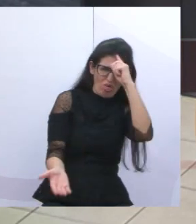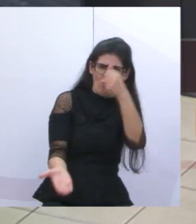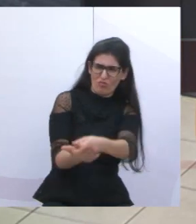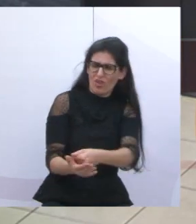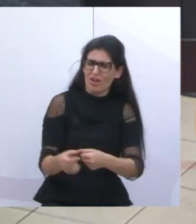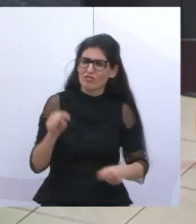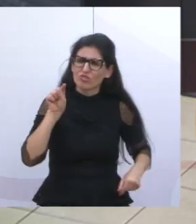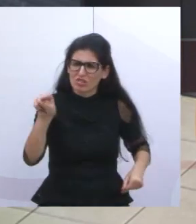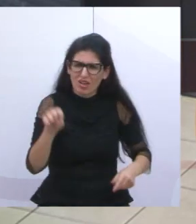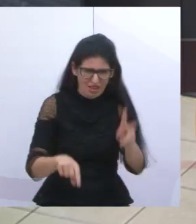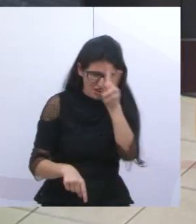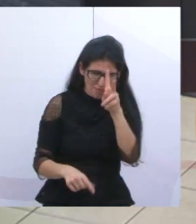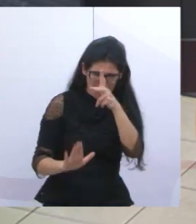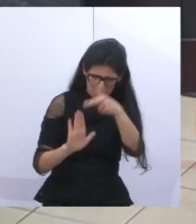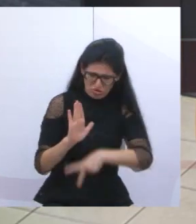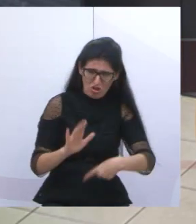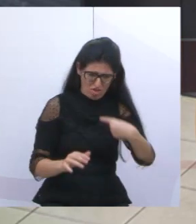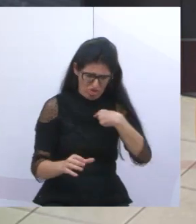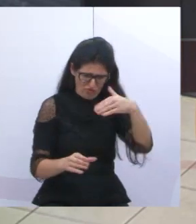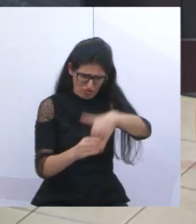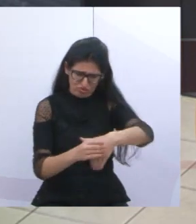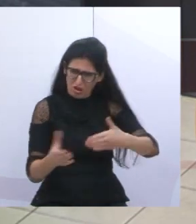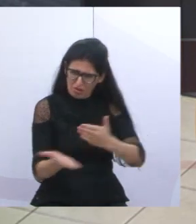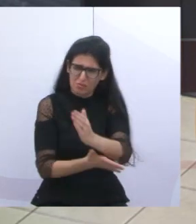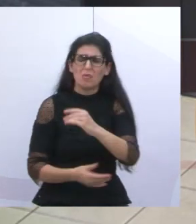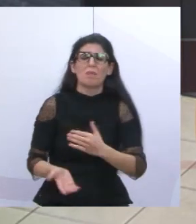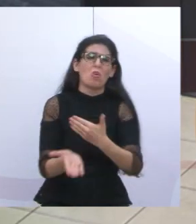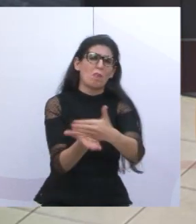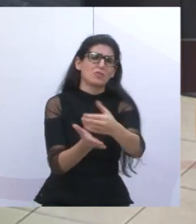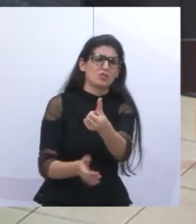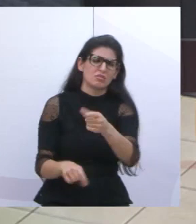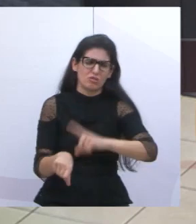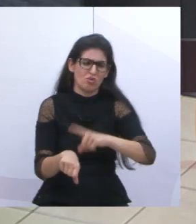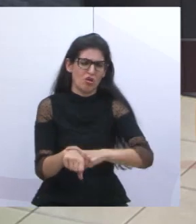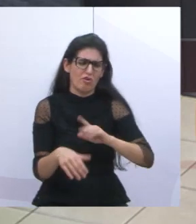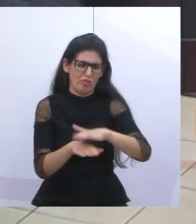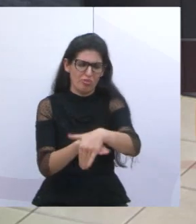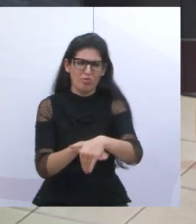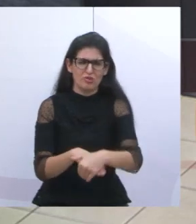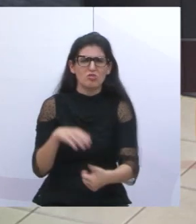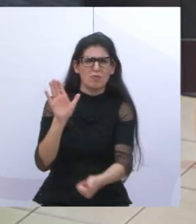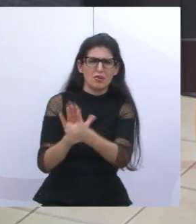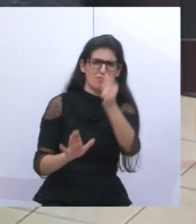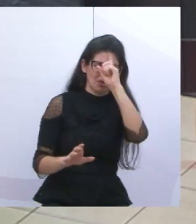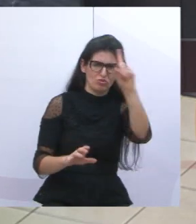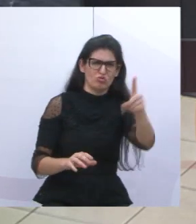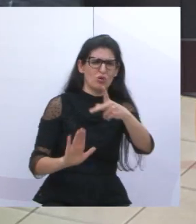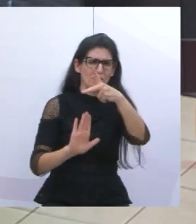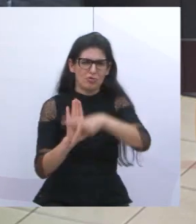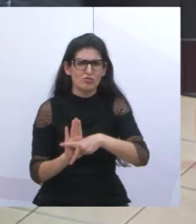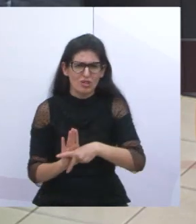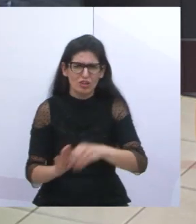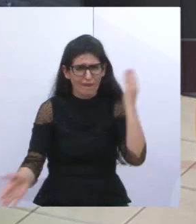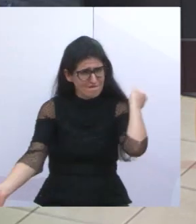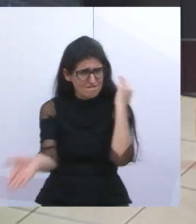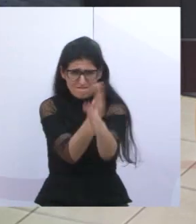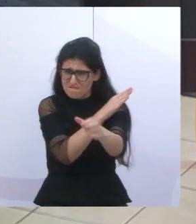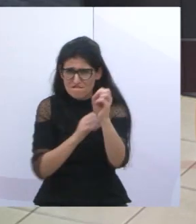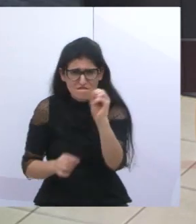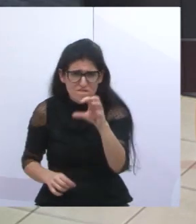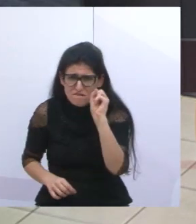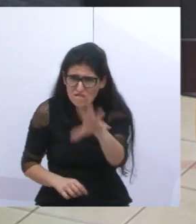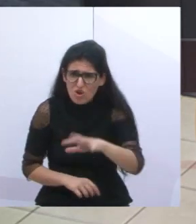Você colocou o projeto, eu votei no projeto para passar para 6 horas da noite. No primeiro dia do projeto você foi embora, agora a gente sozinho. Falta